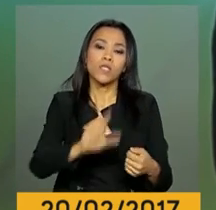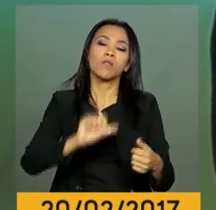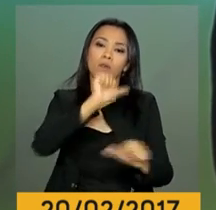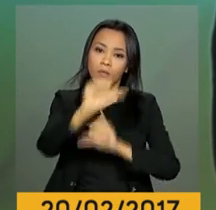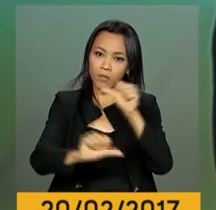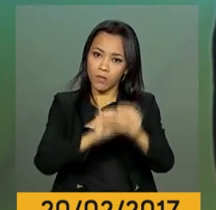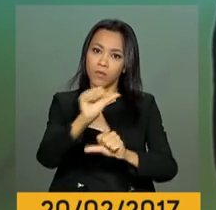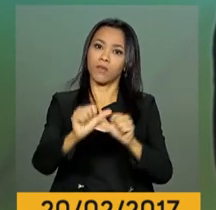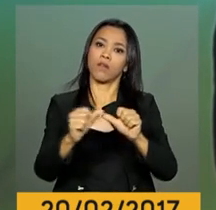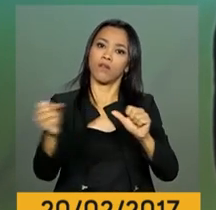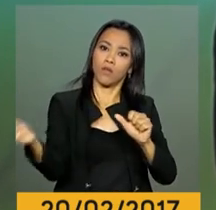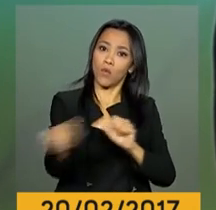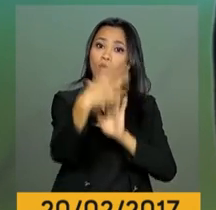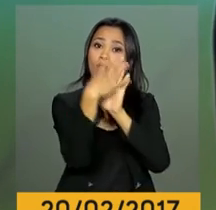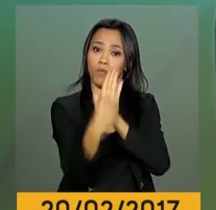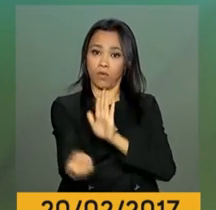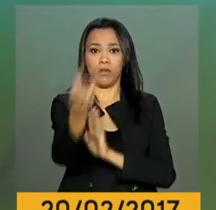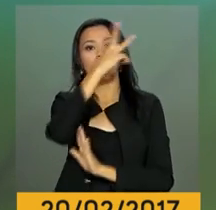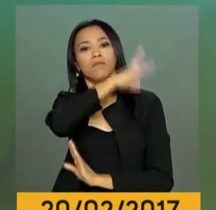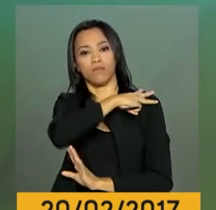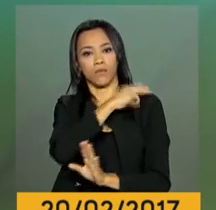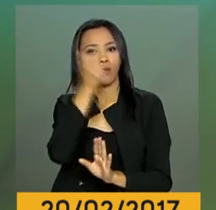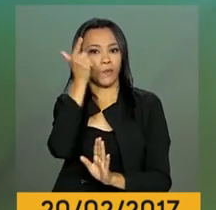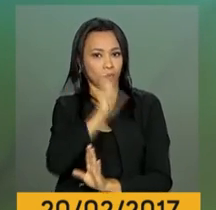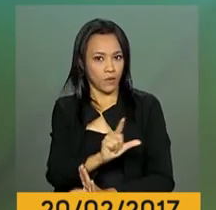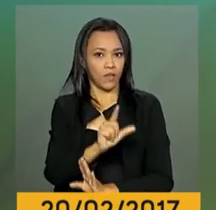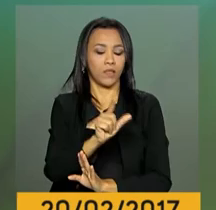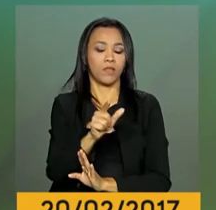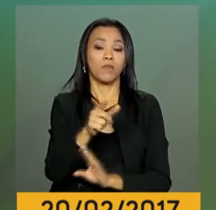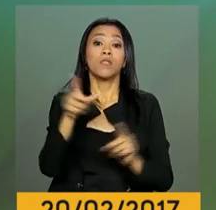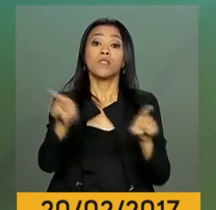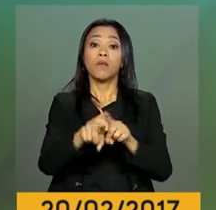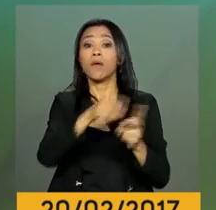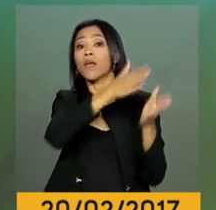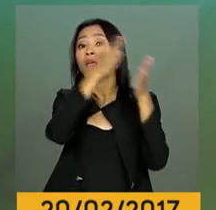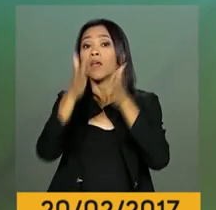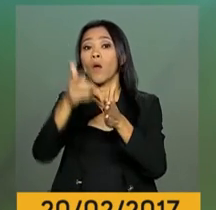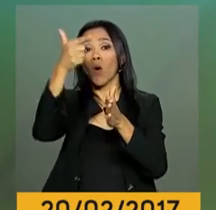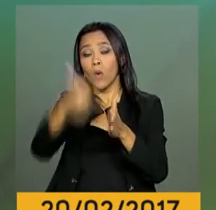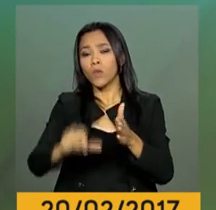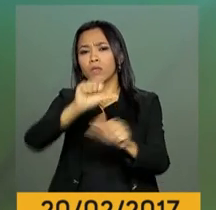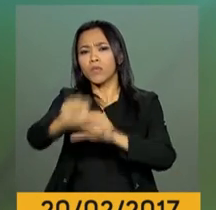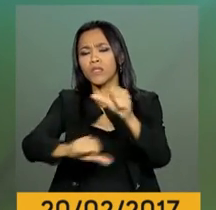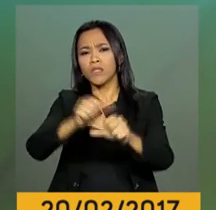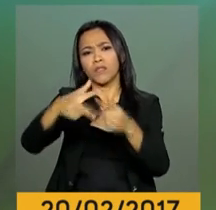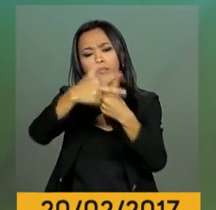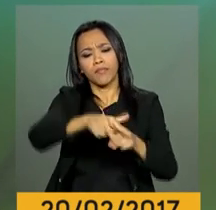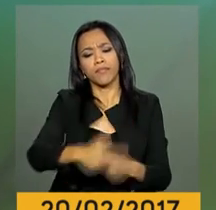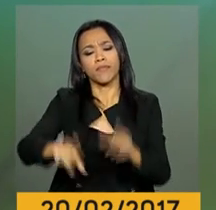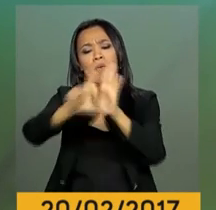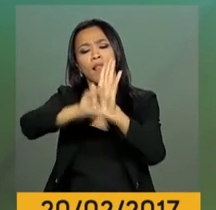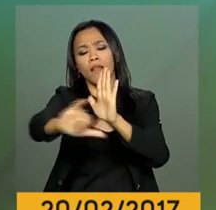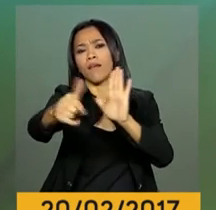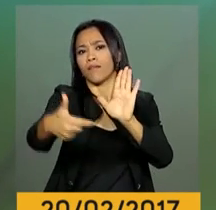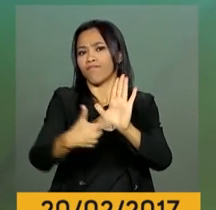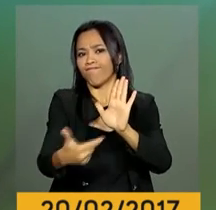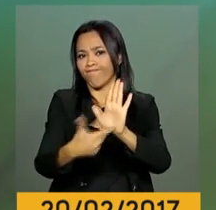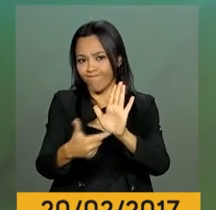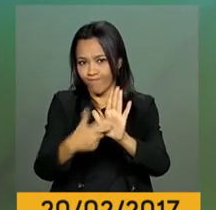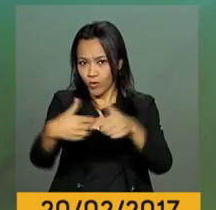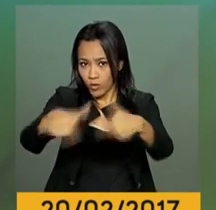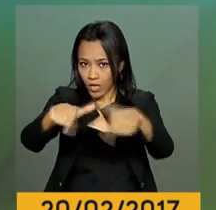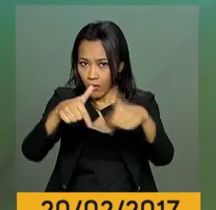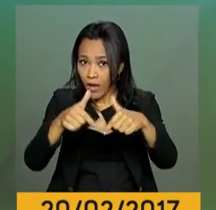reforma, a chamada modernização da legislação trabalhista, por exemplo, não foi feita mano militari, ela foi feita